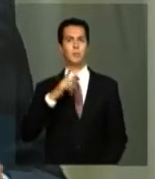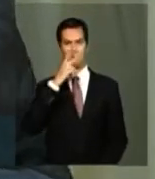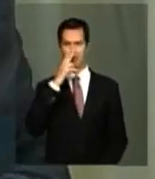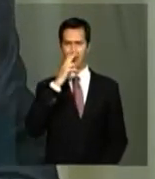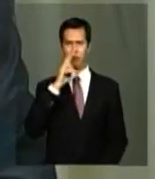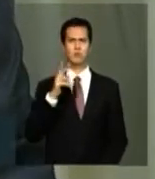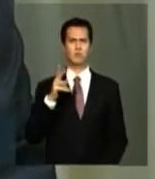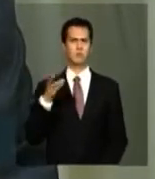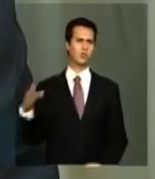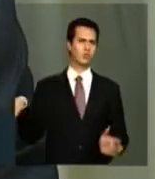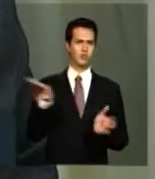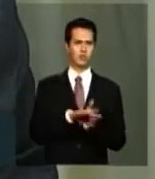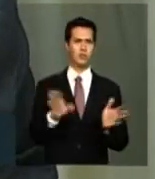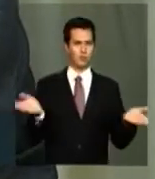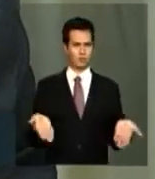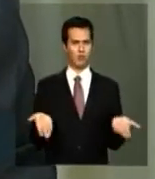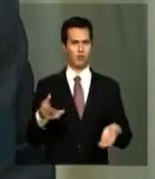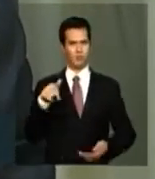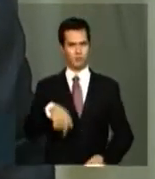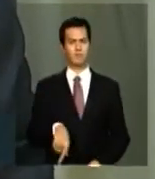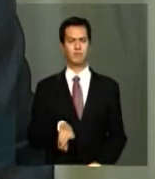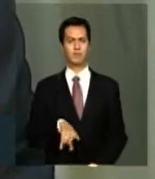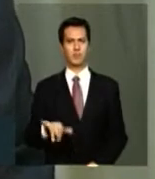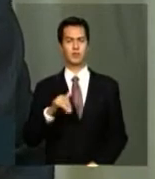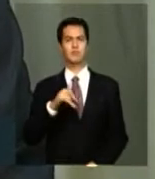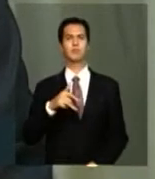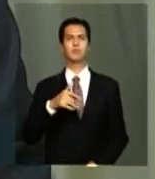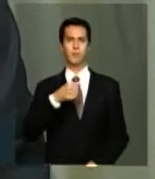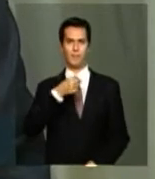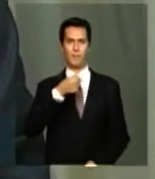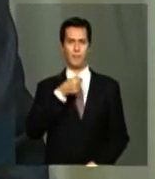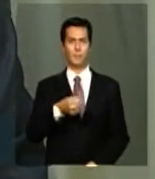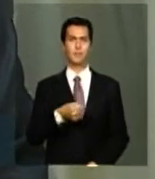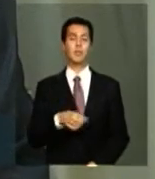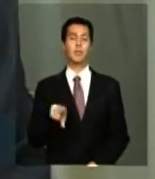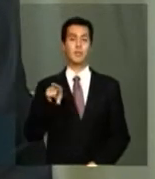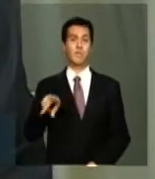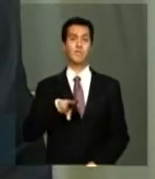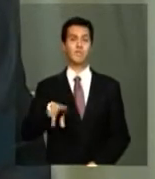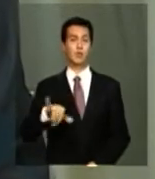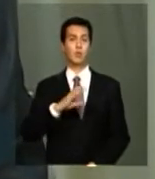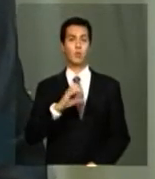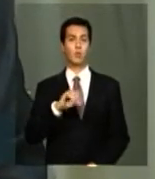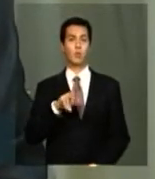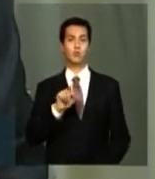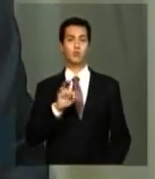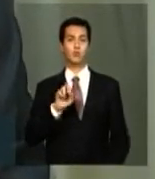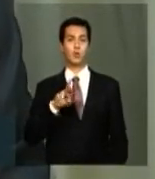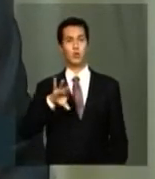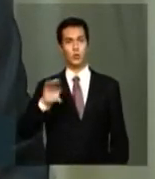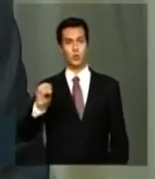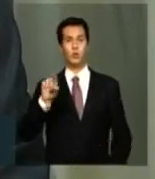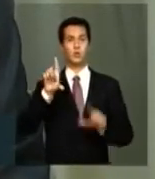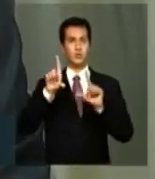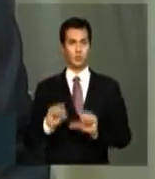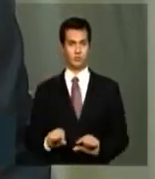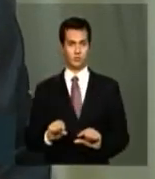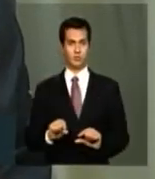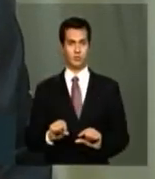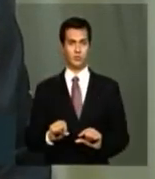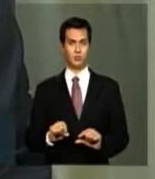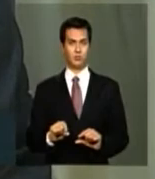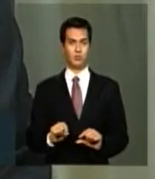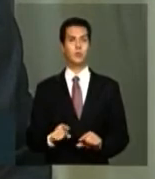aqui agora ele vai reduzir o compulsório direcionado para